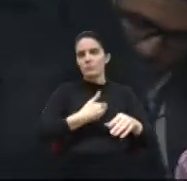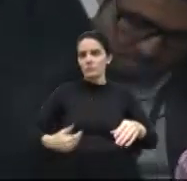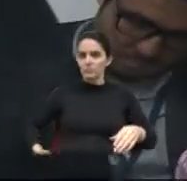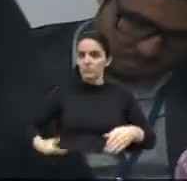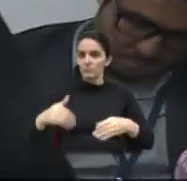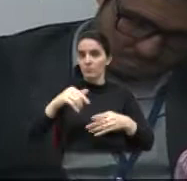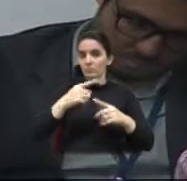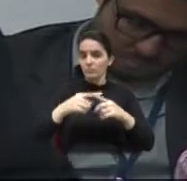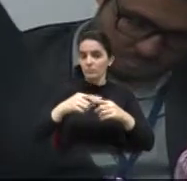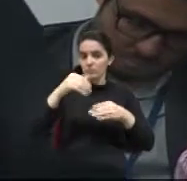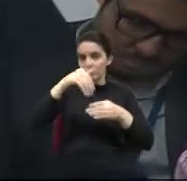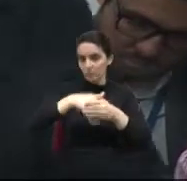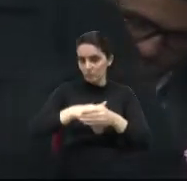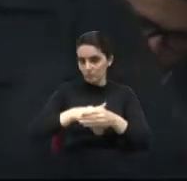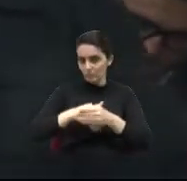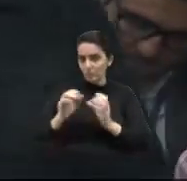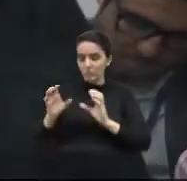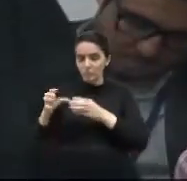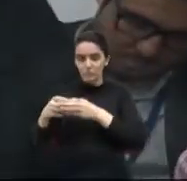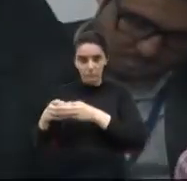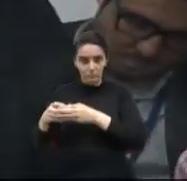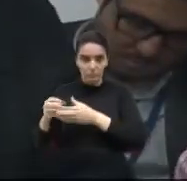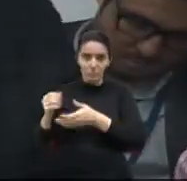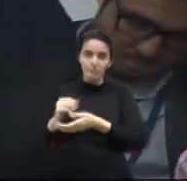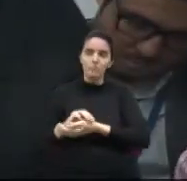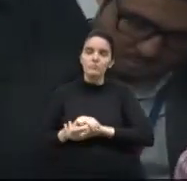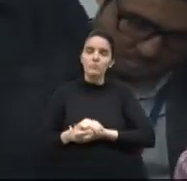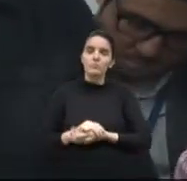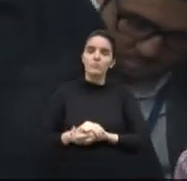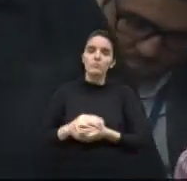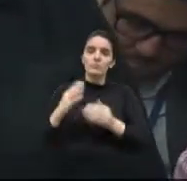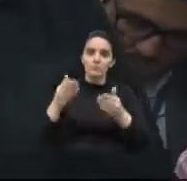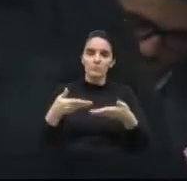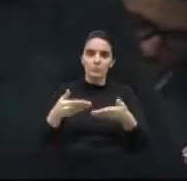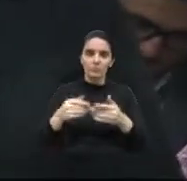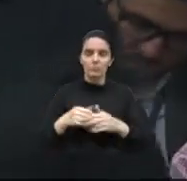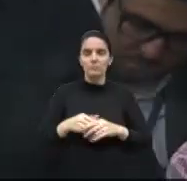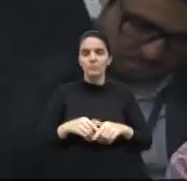menos votos no seu partido e arrumaram lá um emprego